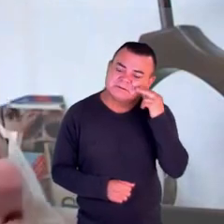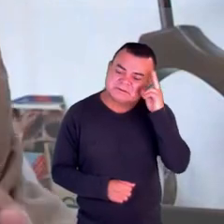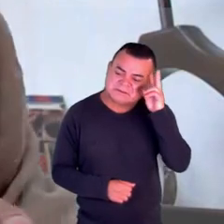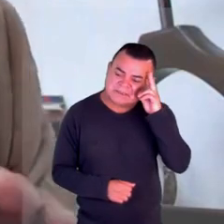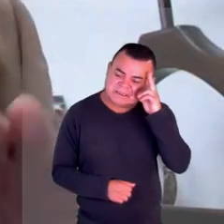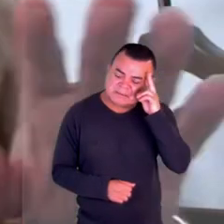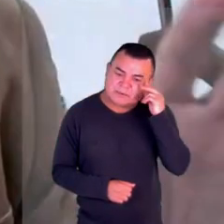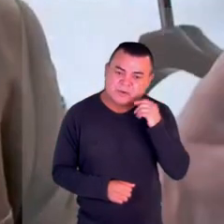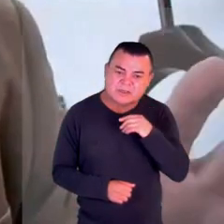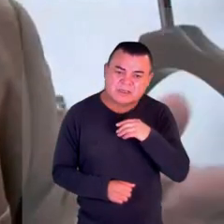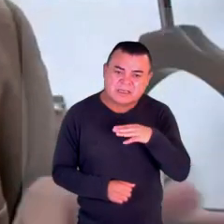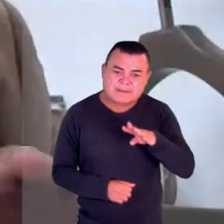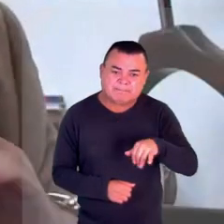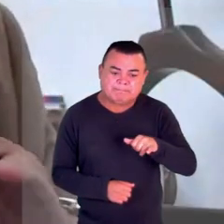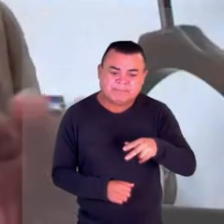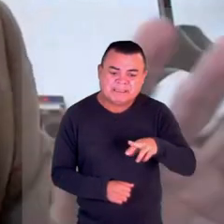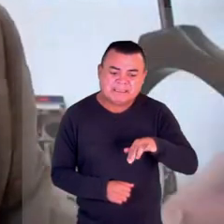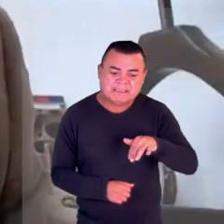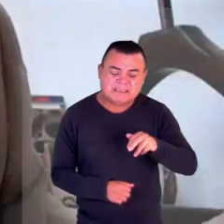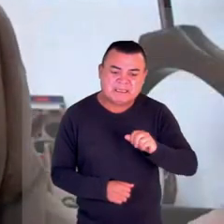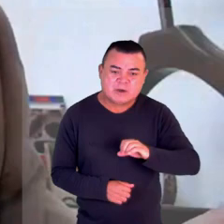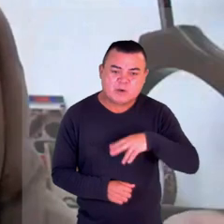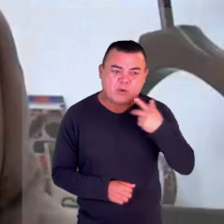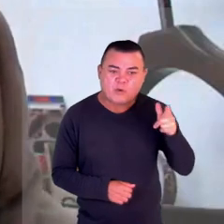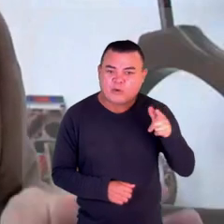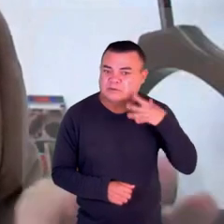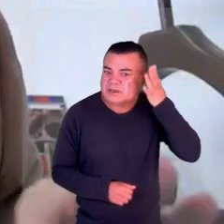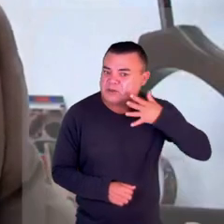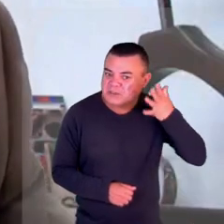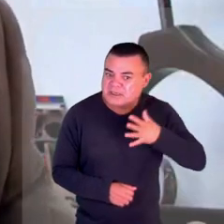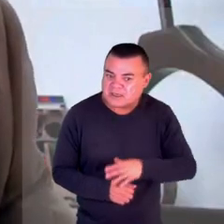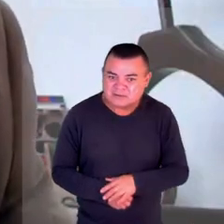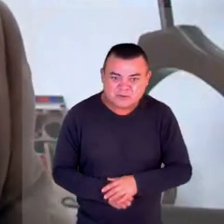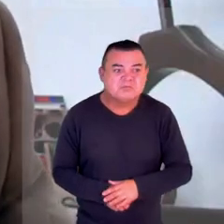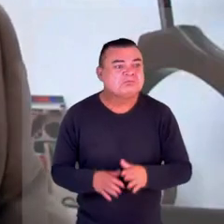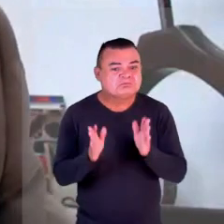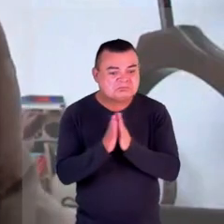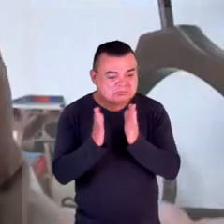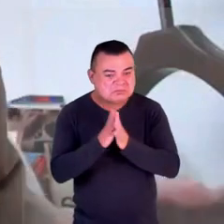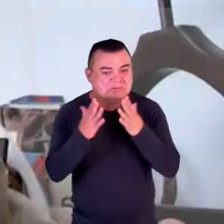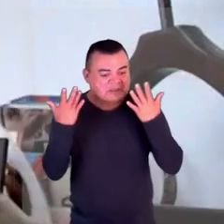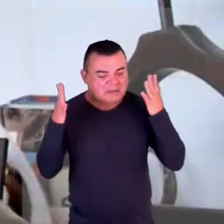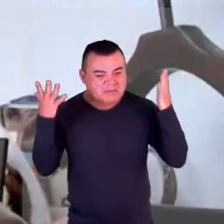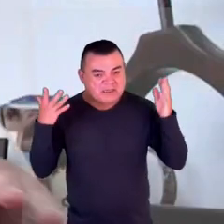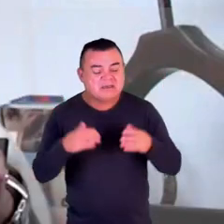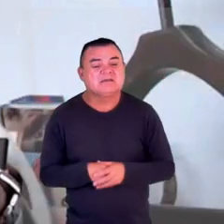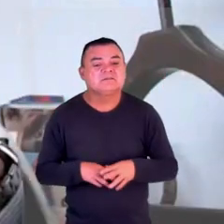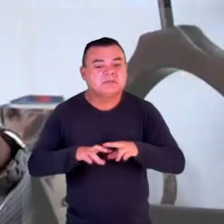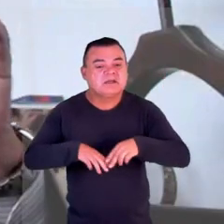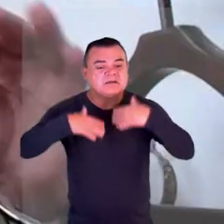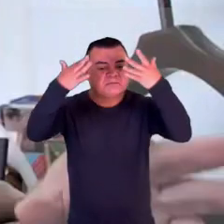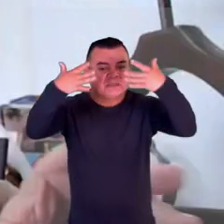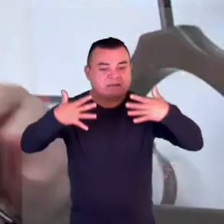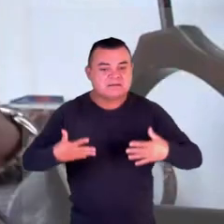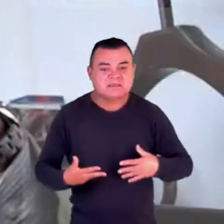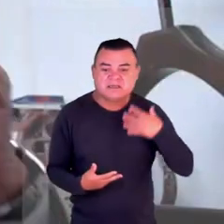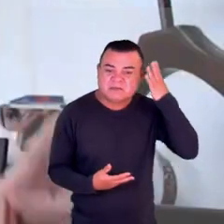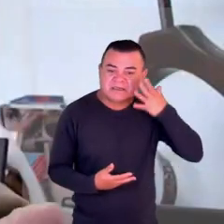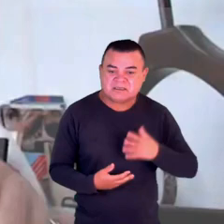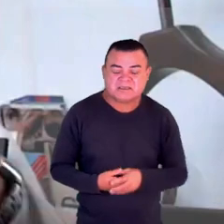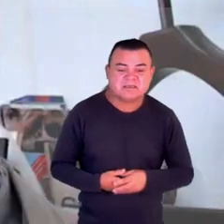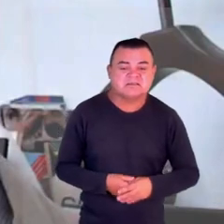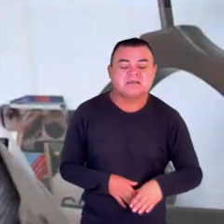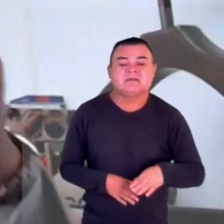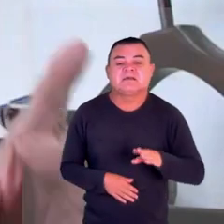aliás os expositores aí deram um show né Vamos deixar o registro disso todos eles né a miram